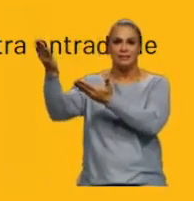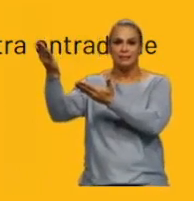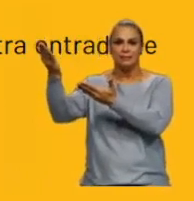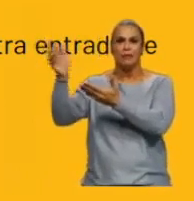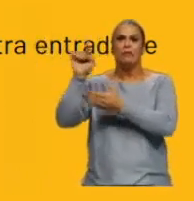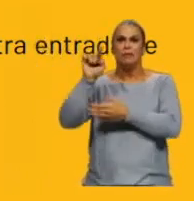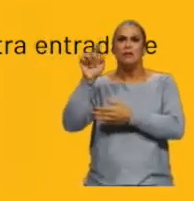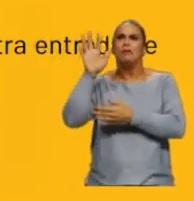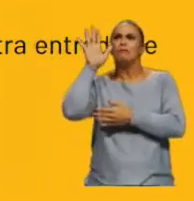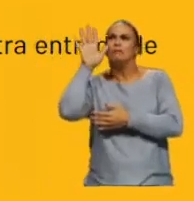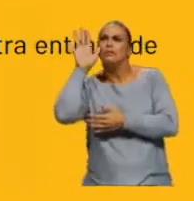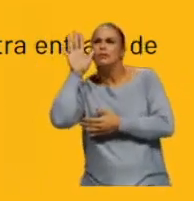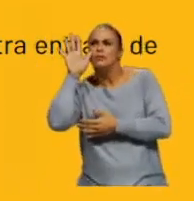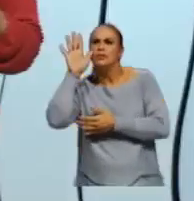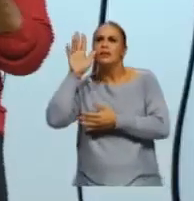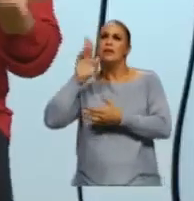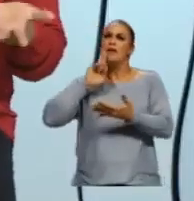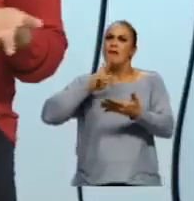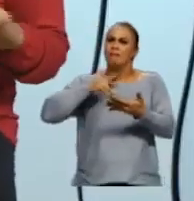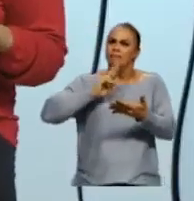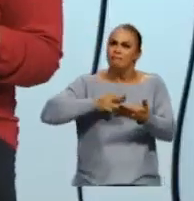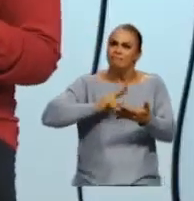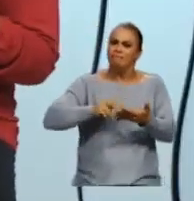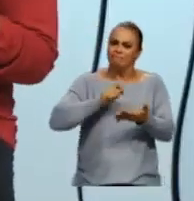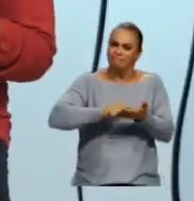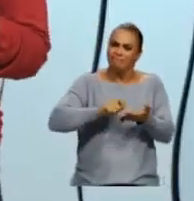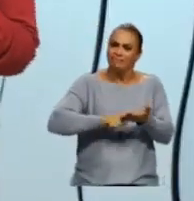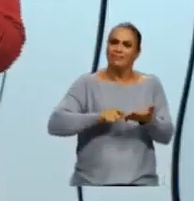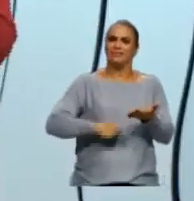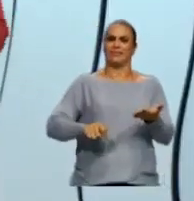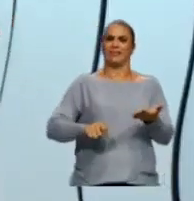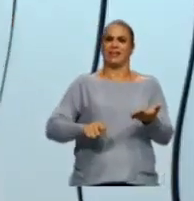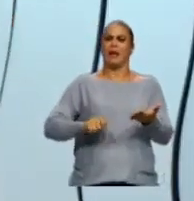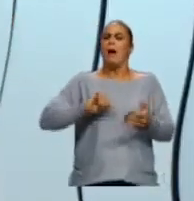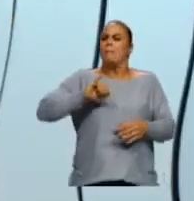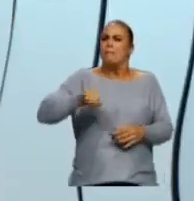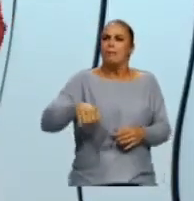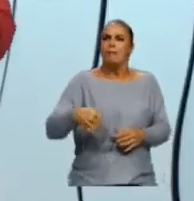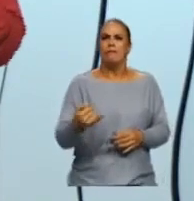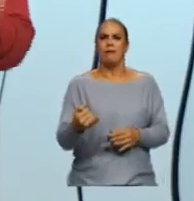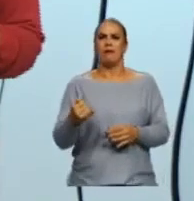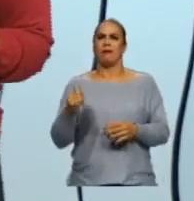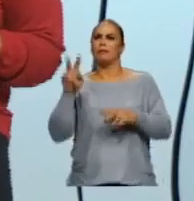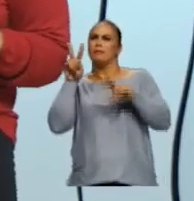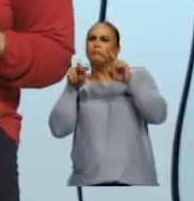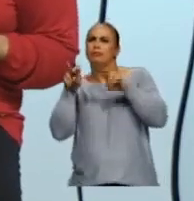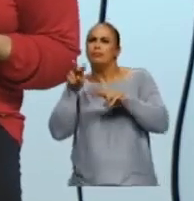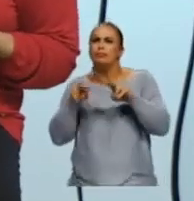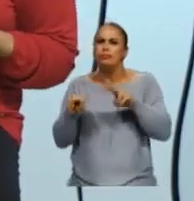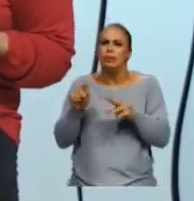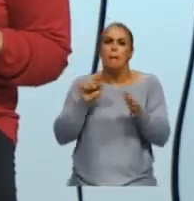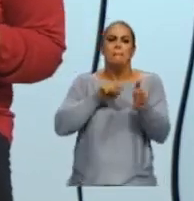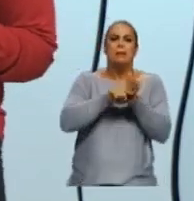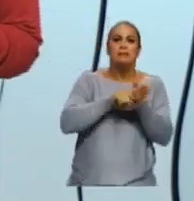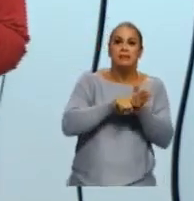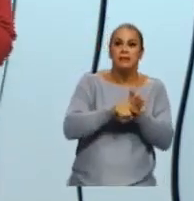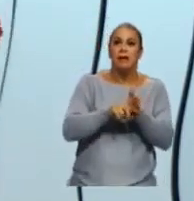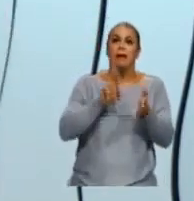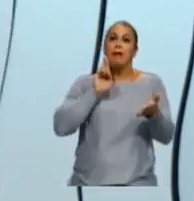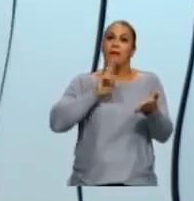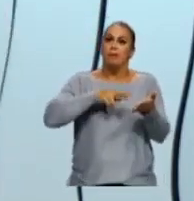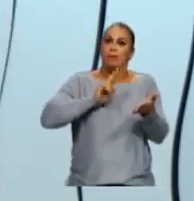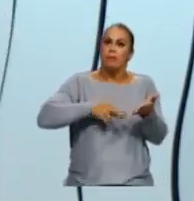aula de hoje, você terá a oportunidade de analisar as atividades, pesquisar e responder cada